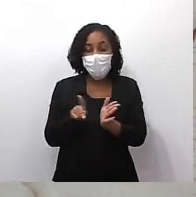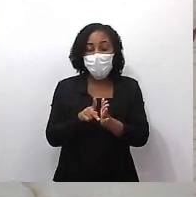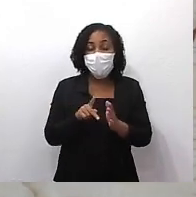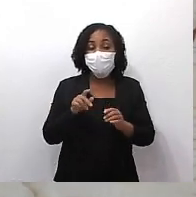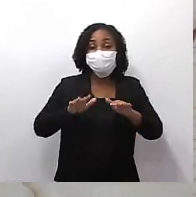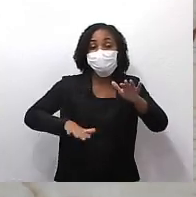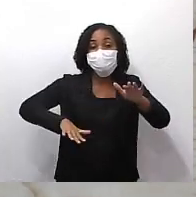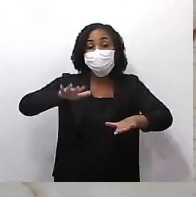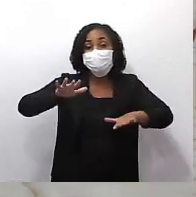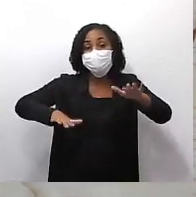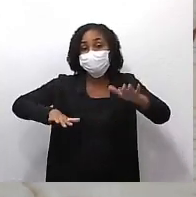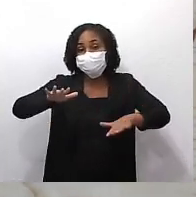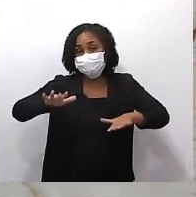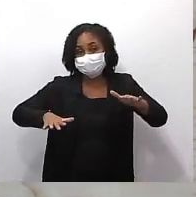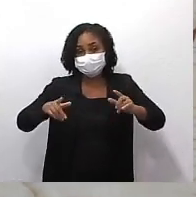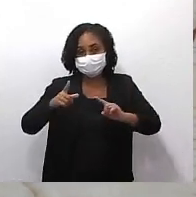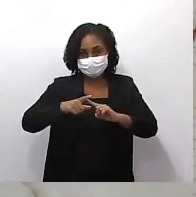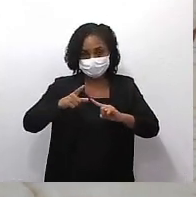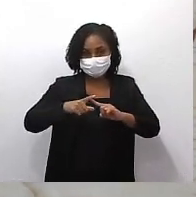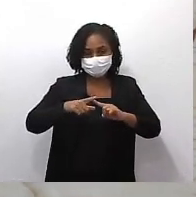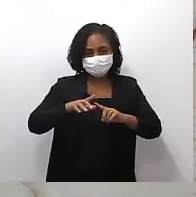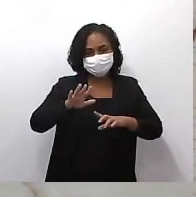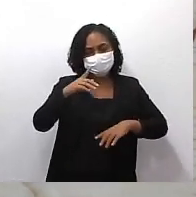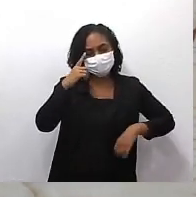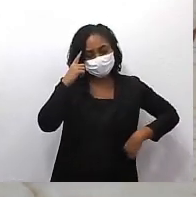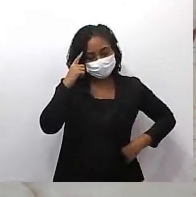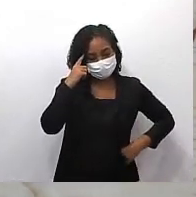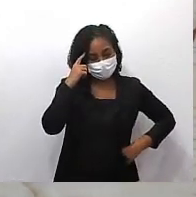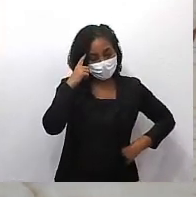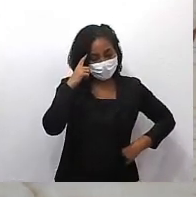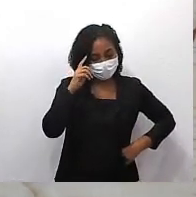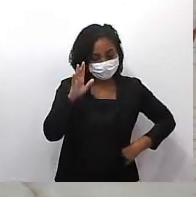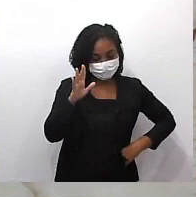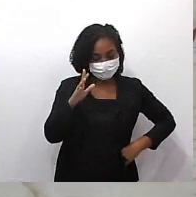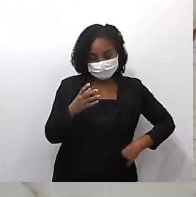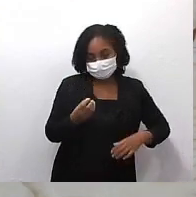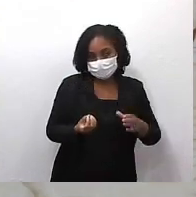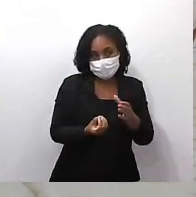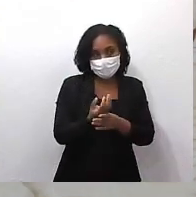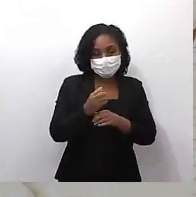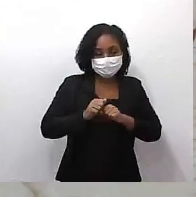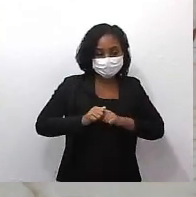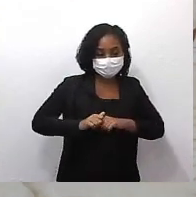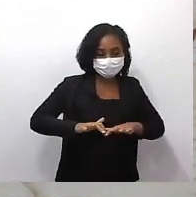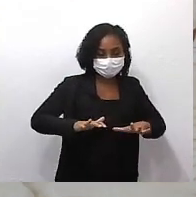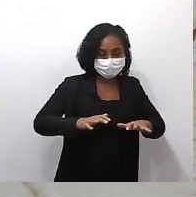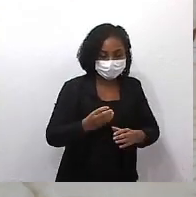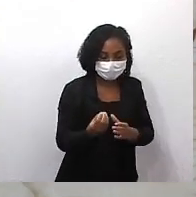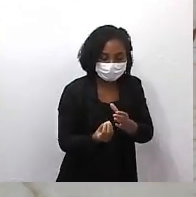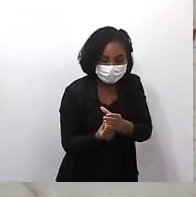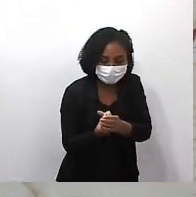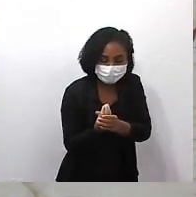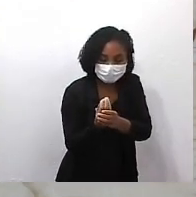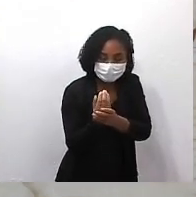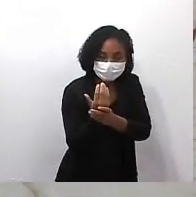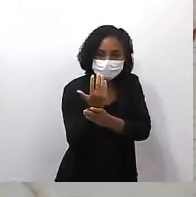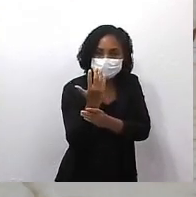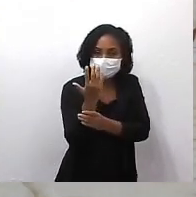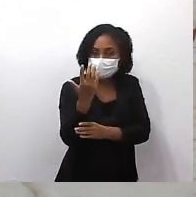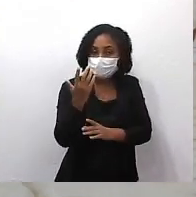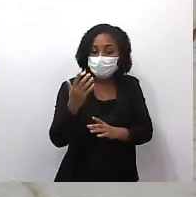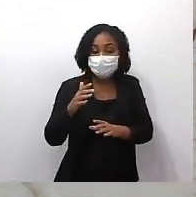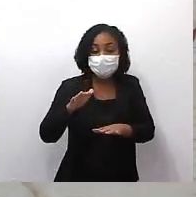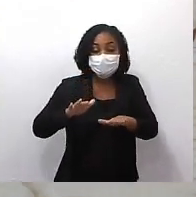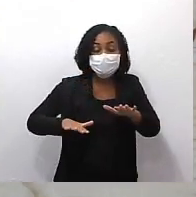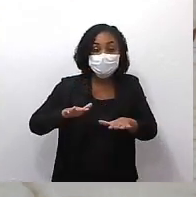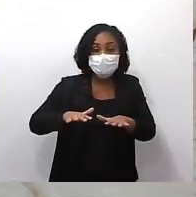vai depender do tipo de drenagem. Já pensou, tu vai produzir lá não sei quantos hectares de plantio de alguma cultura, que depende